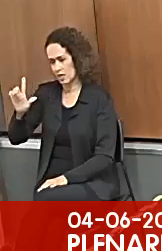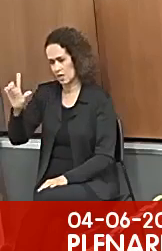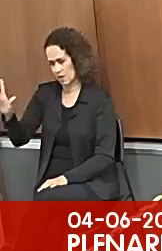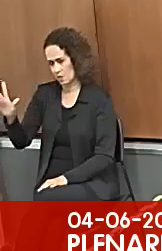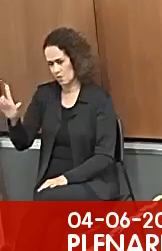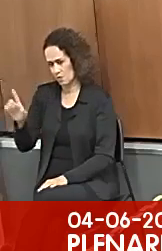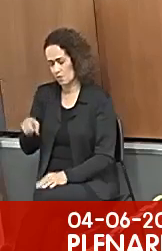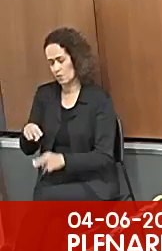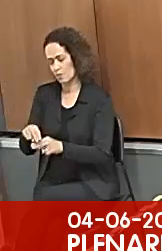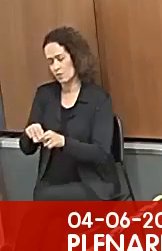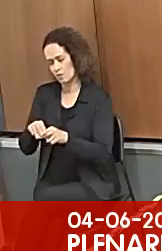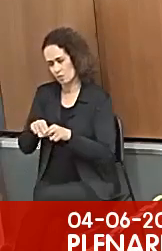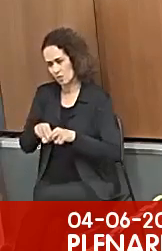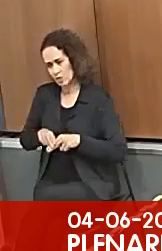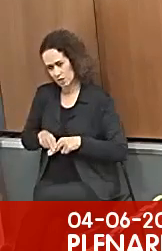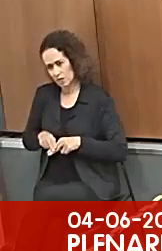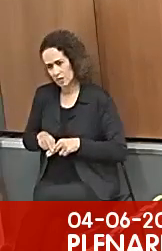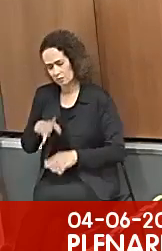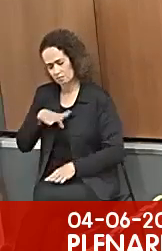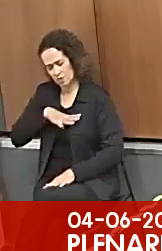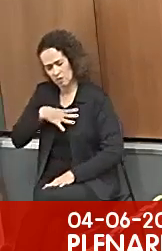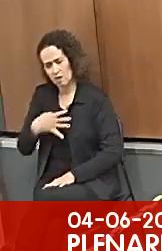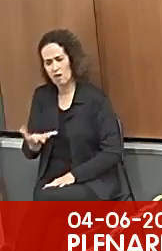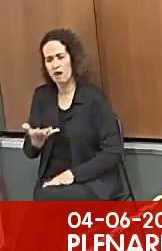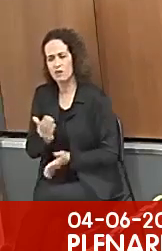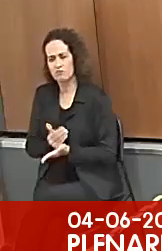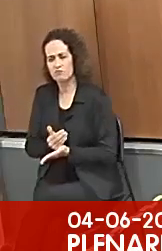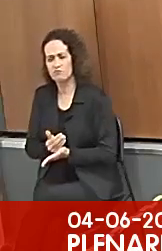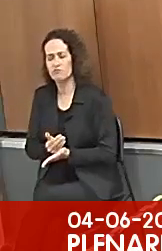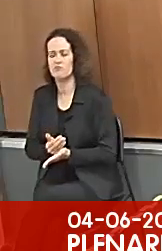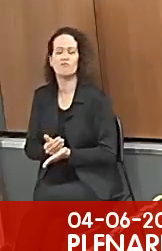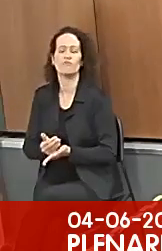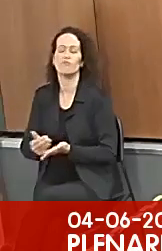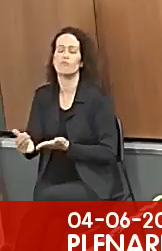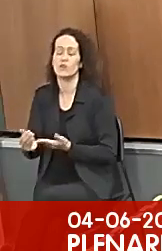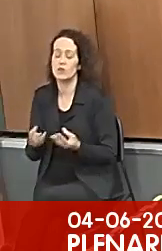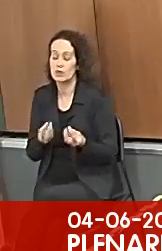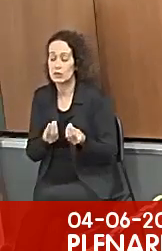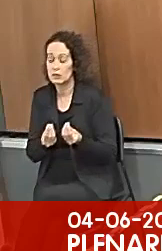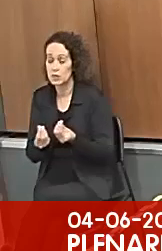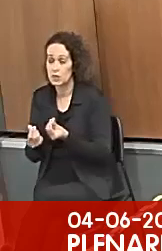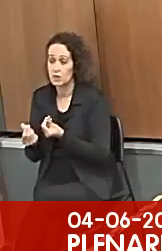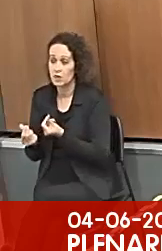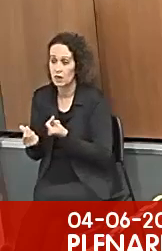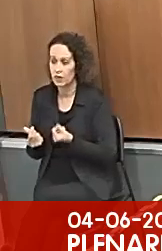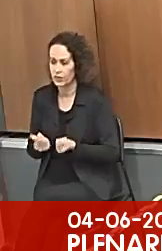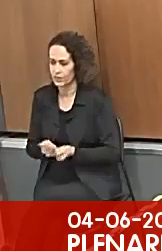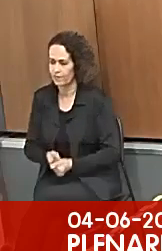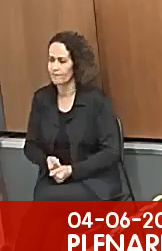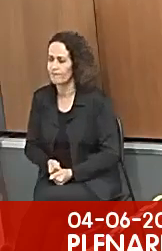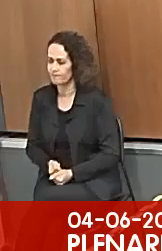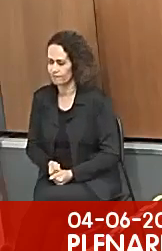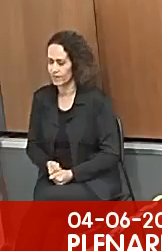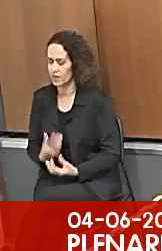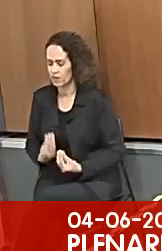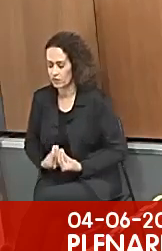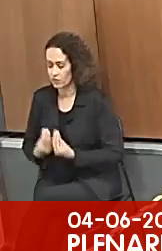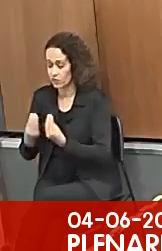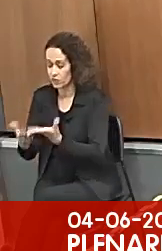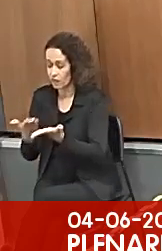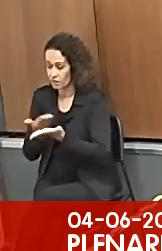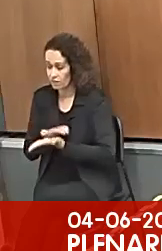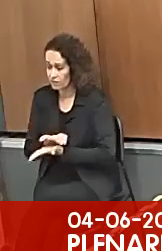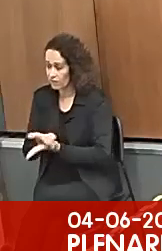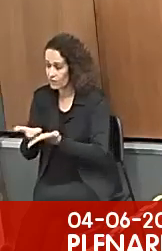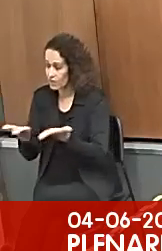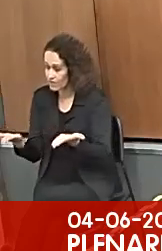de, com grande sensibilidade, conceder a vocês